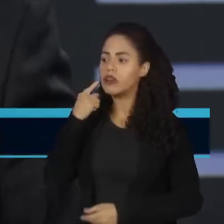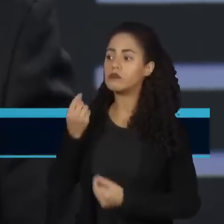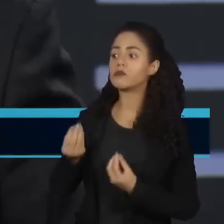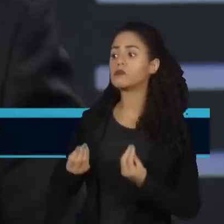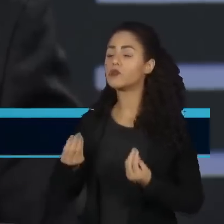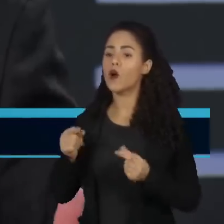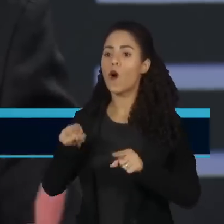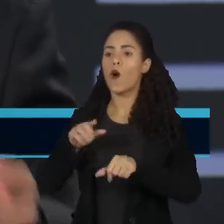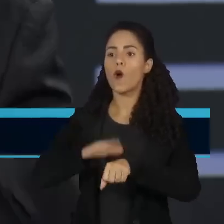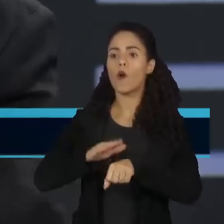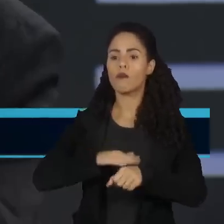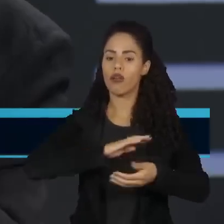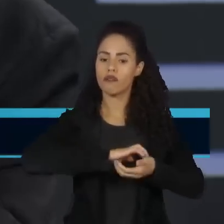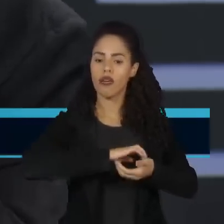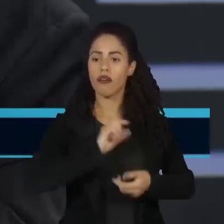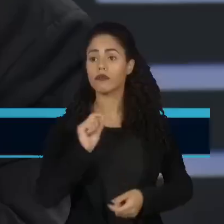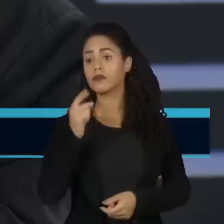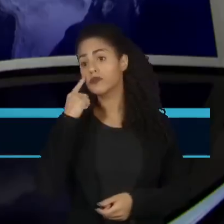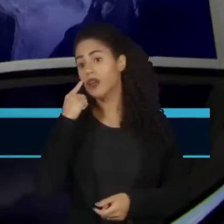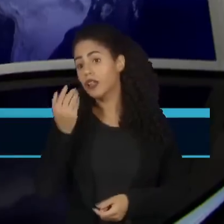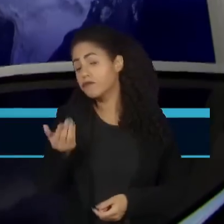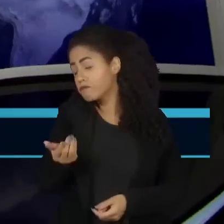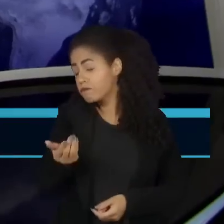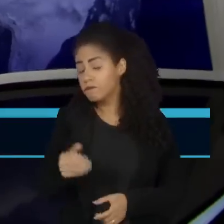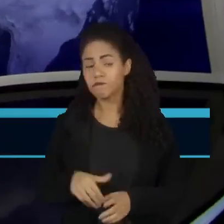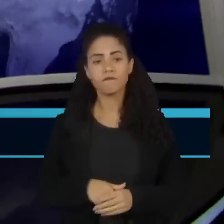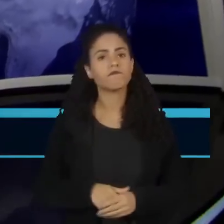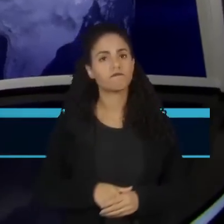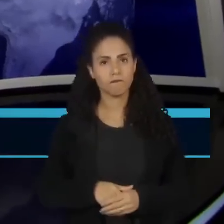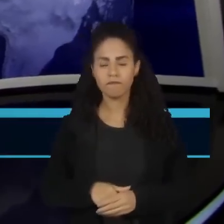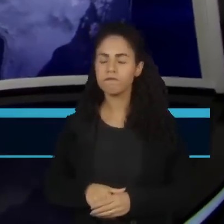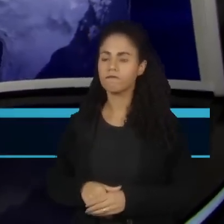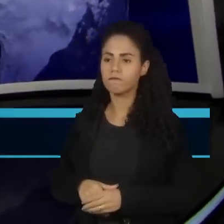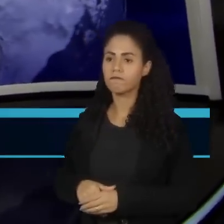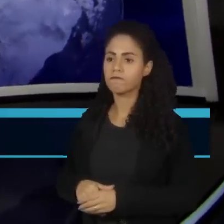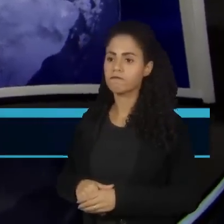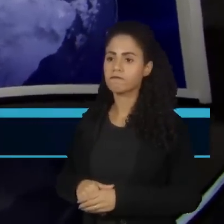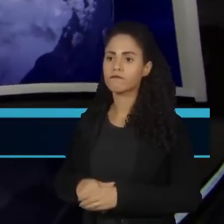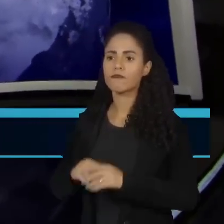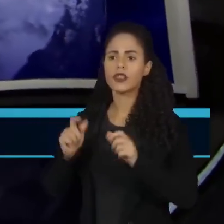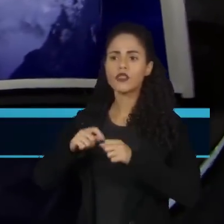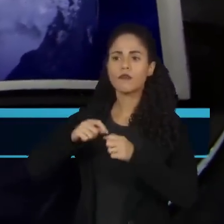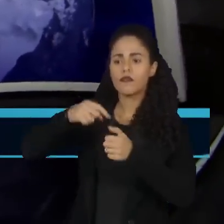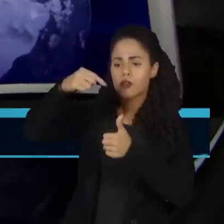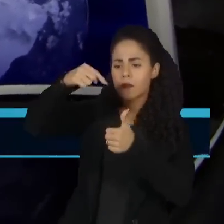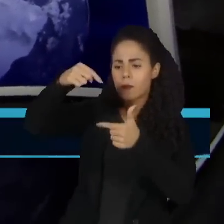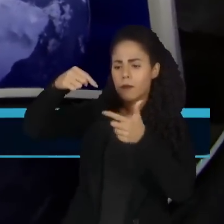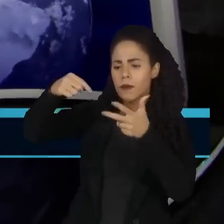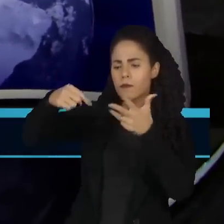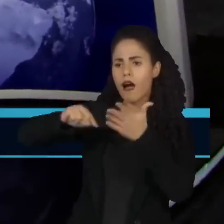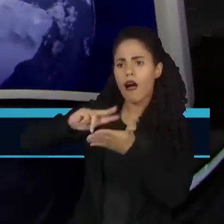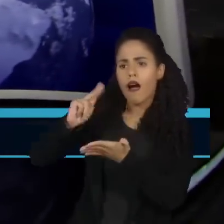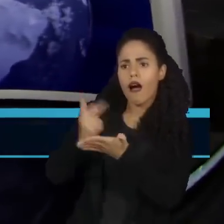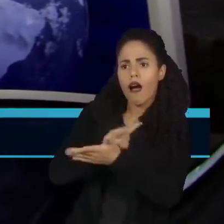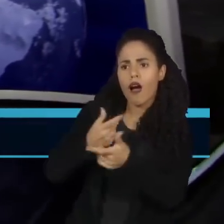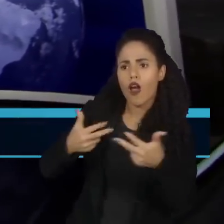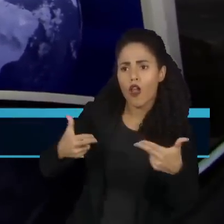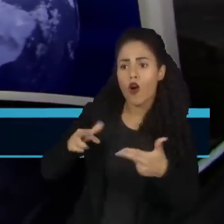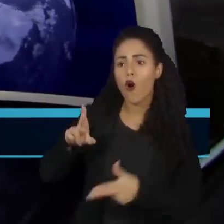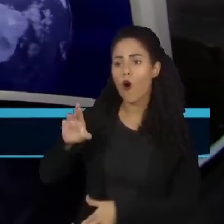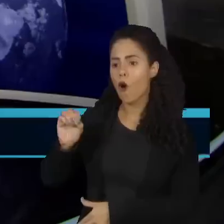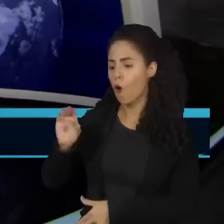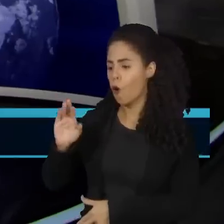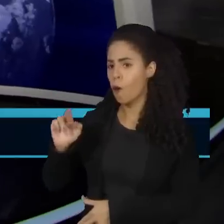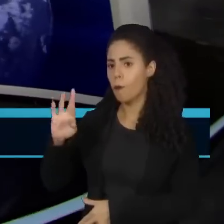levou para o STF. Fausto, é possível apontar os erros por parte do Roberto Campos Neto